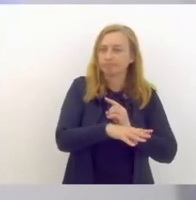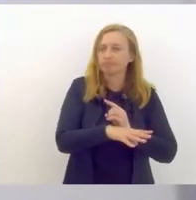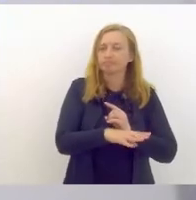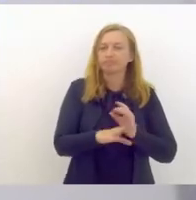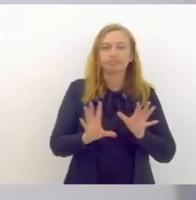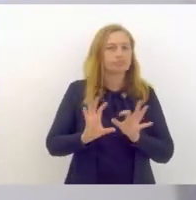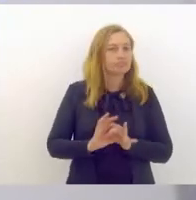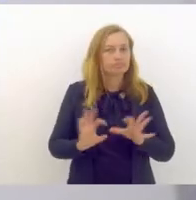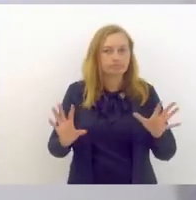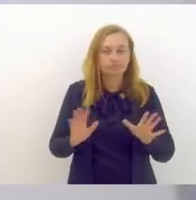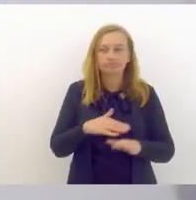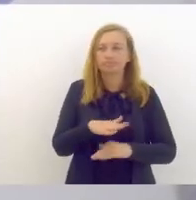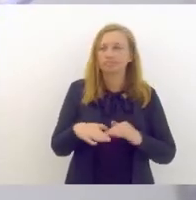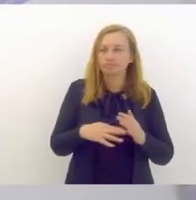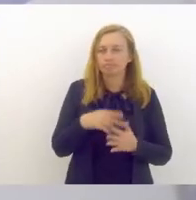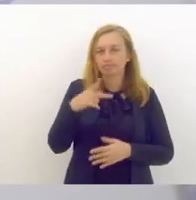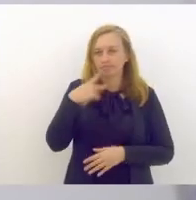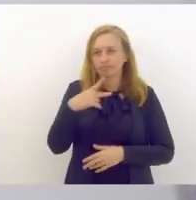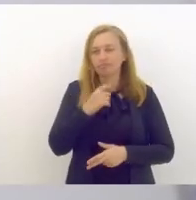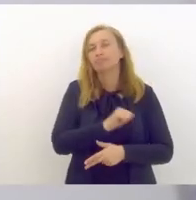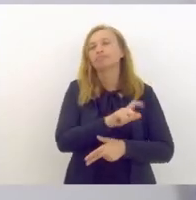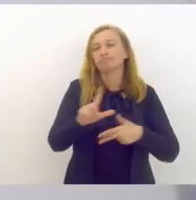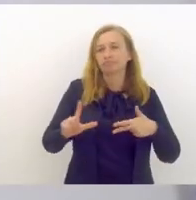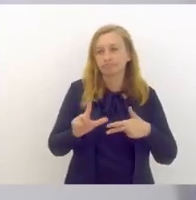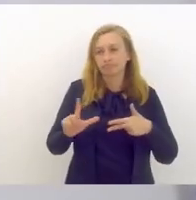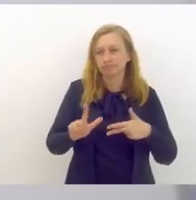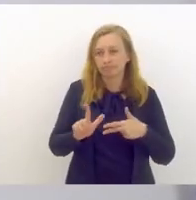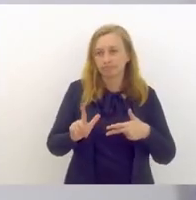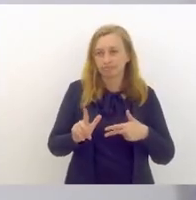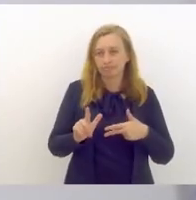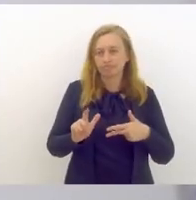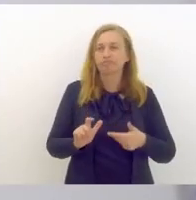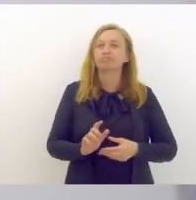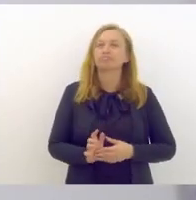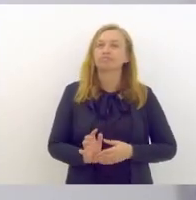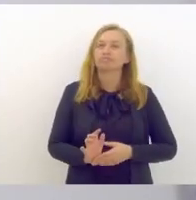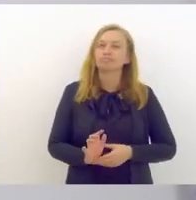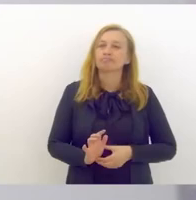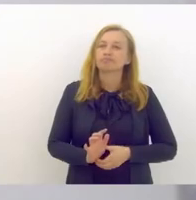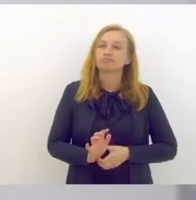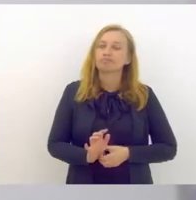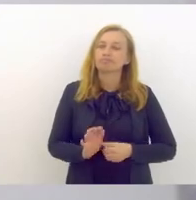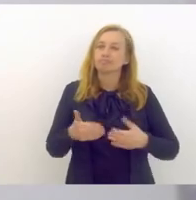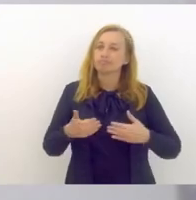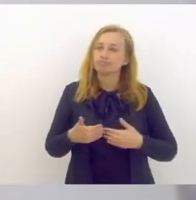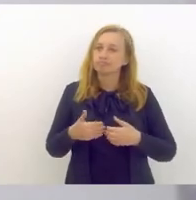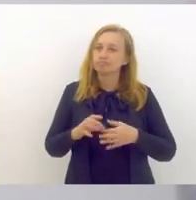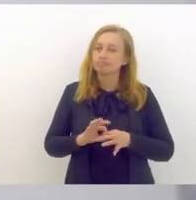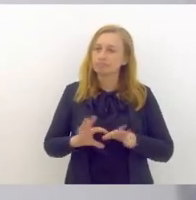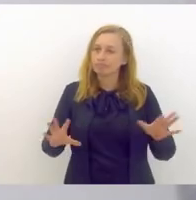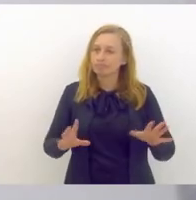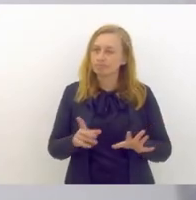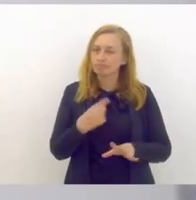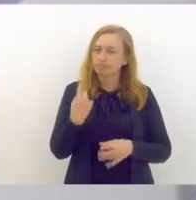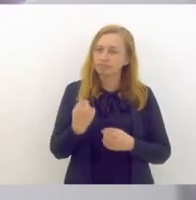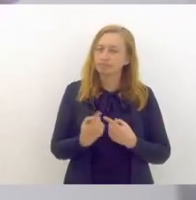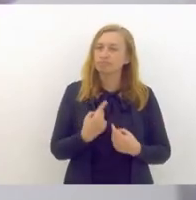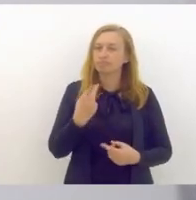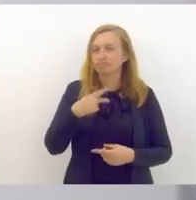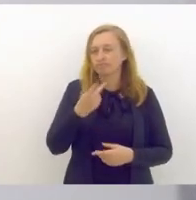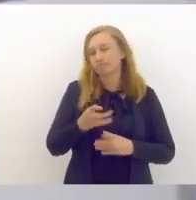aqui. O poder legislativo é o poder mais aberto e transparente, porque aqui tem